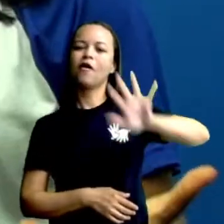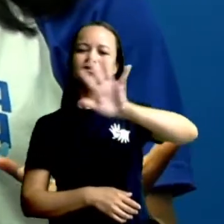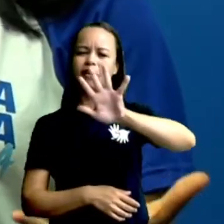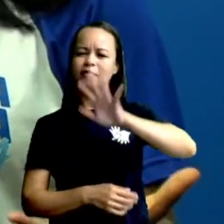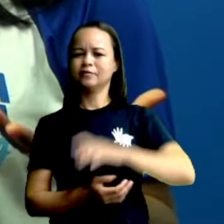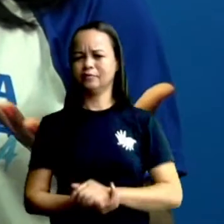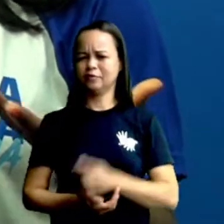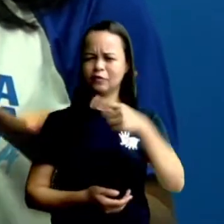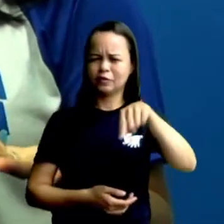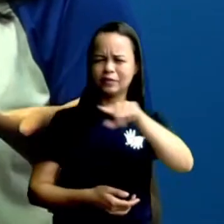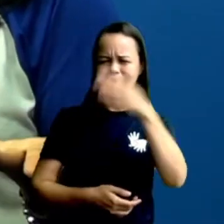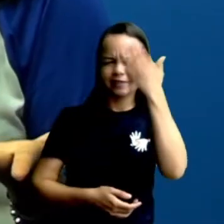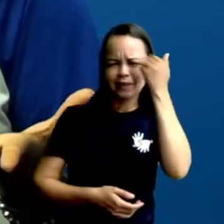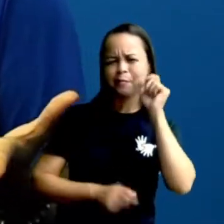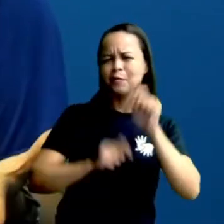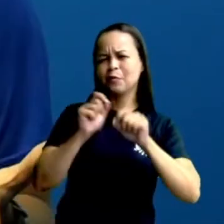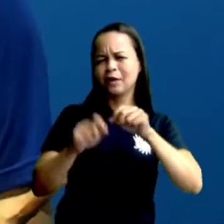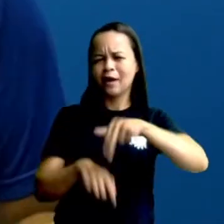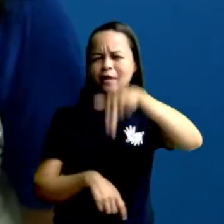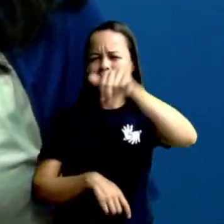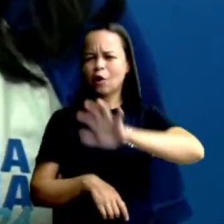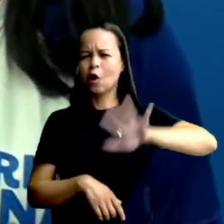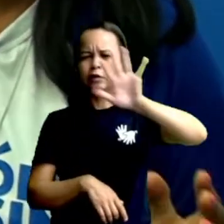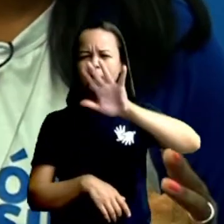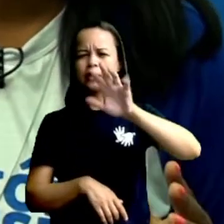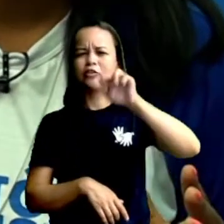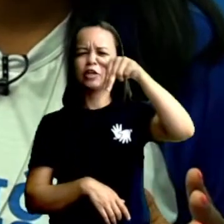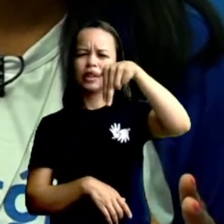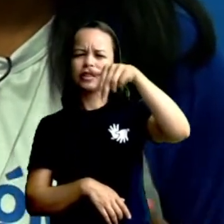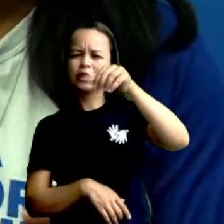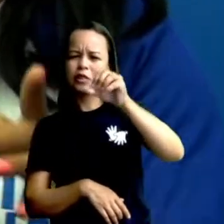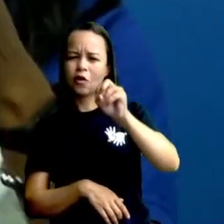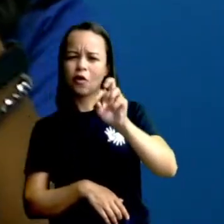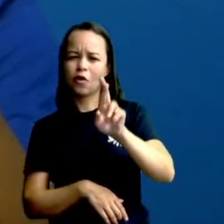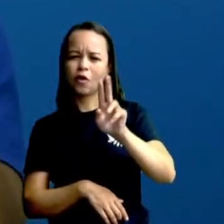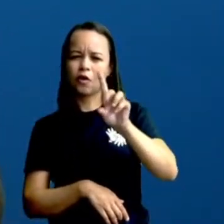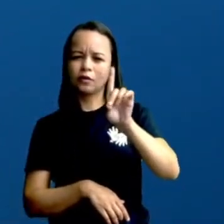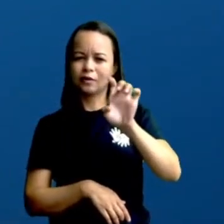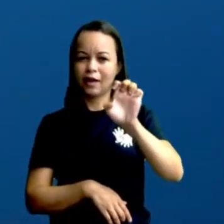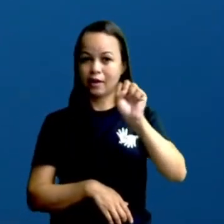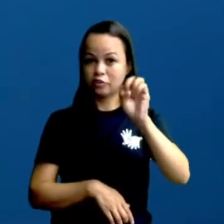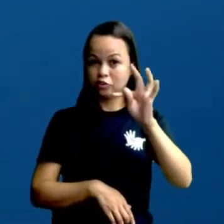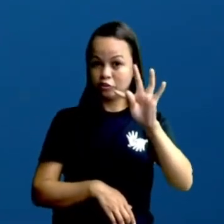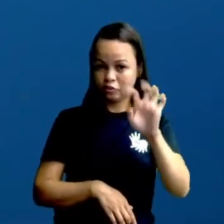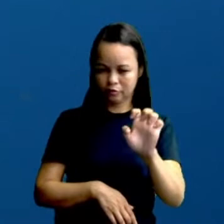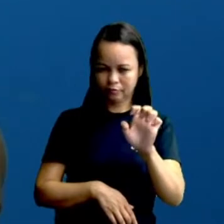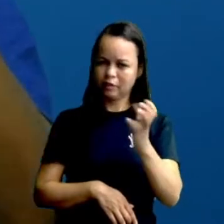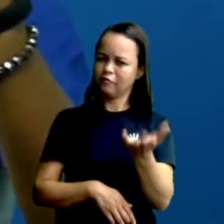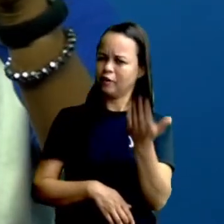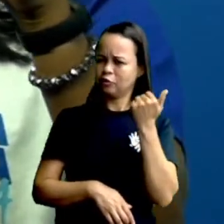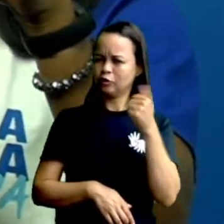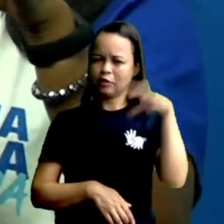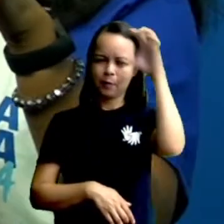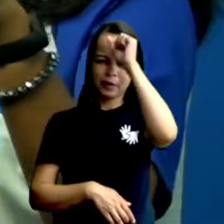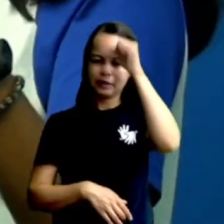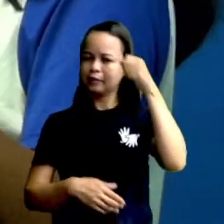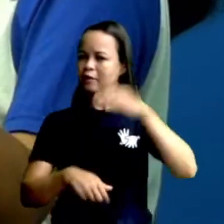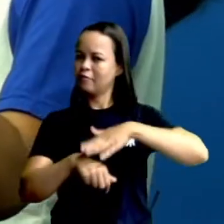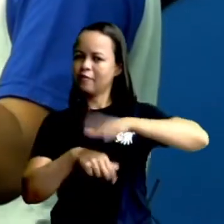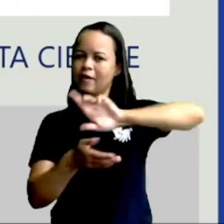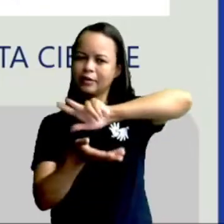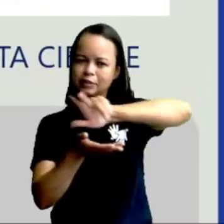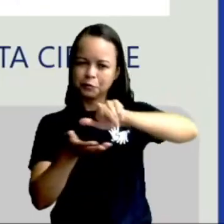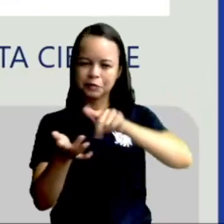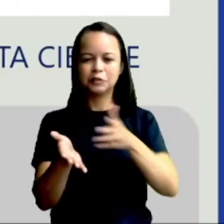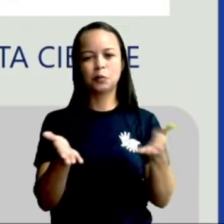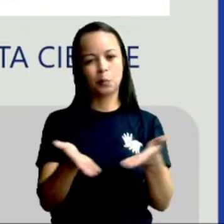essa palavra? Por que se nomeia desse jeito? Nordeste. Vem comigo que a gente vai aprender bem muita coisa hoje, presta